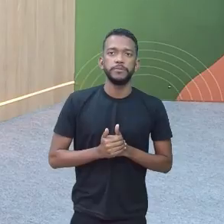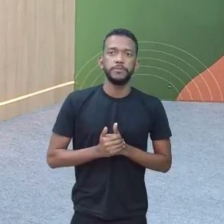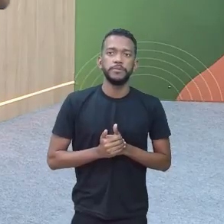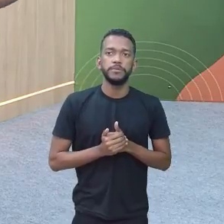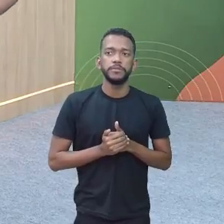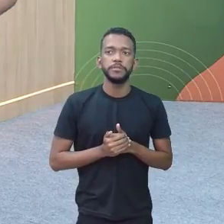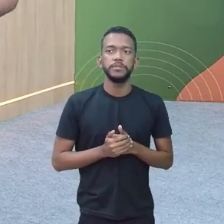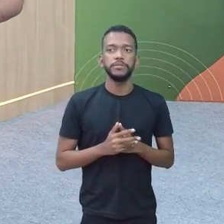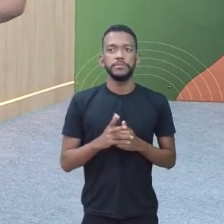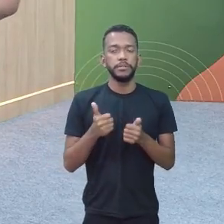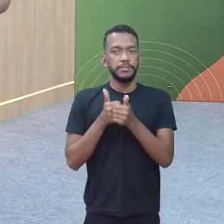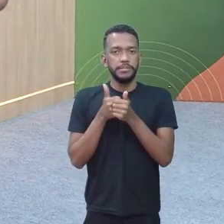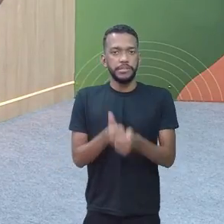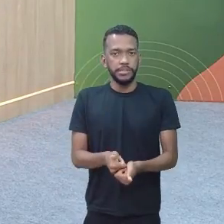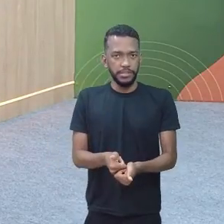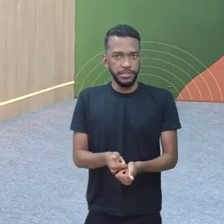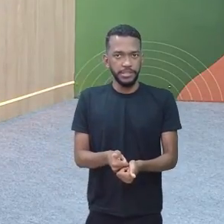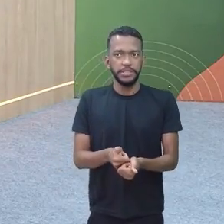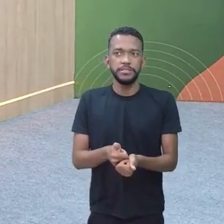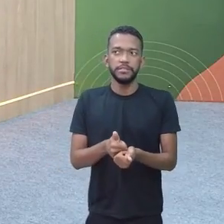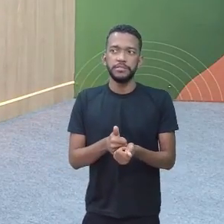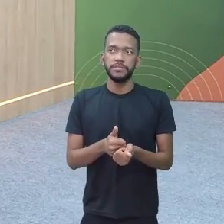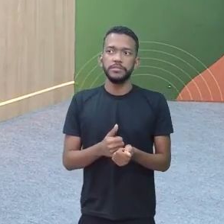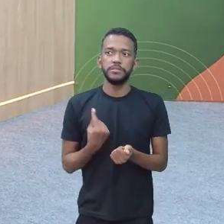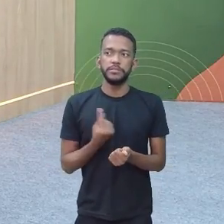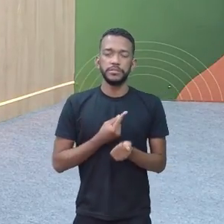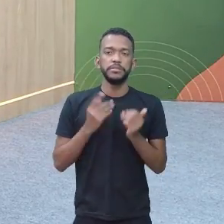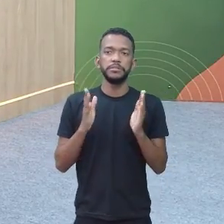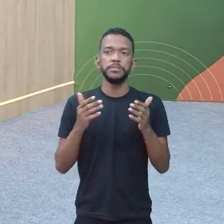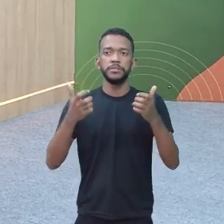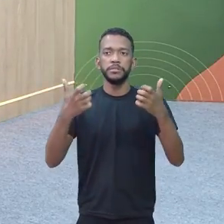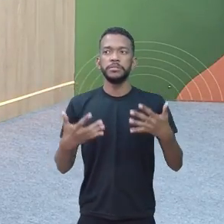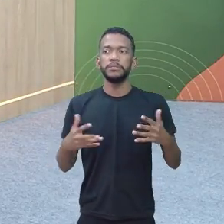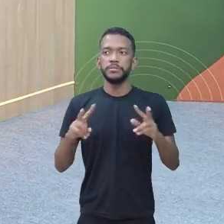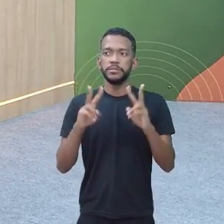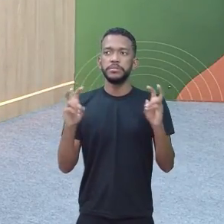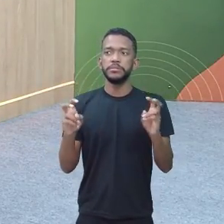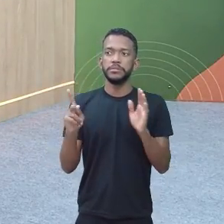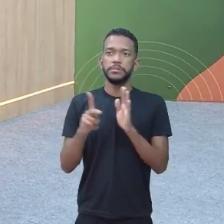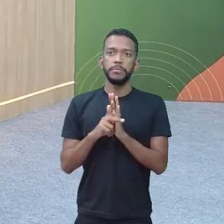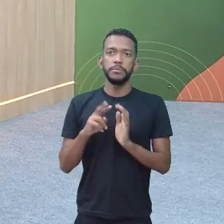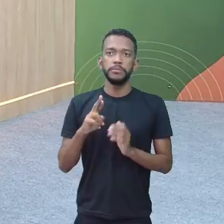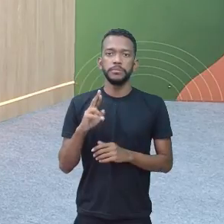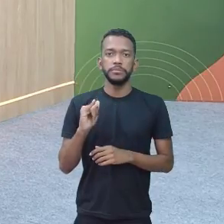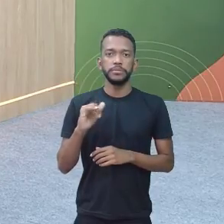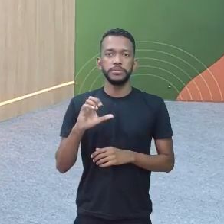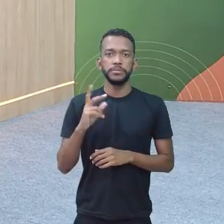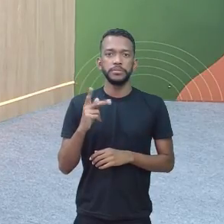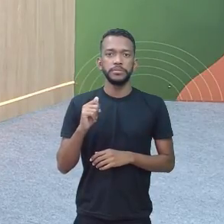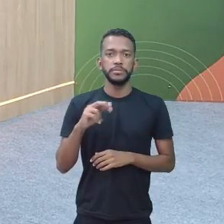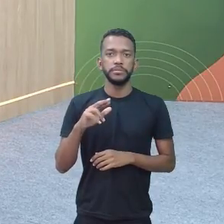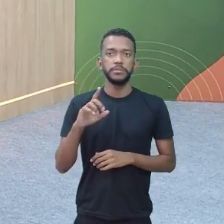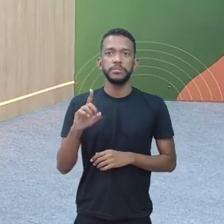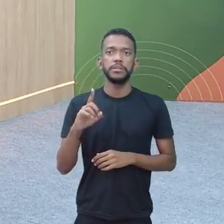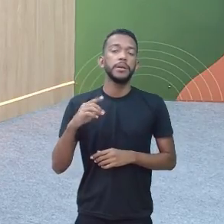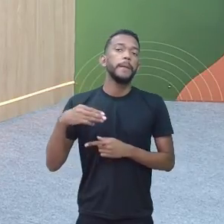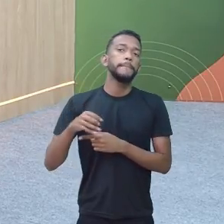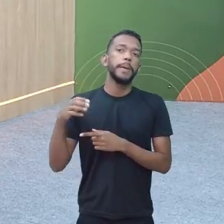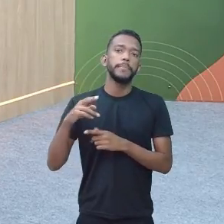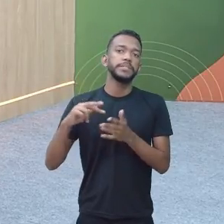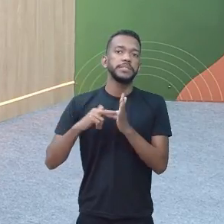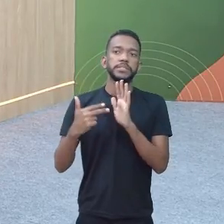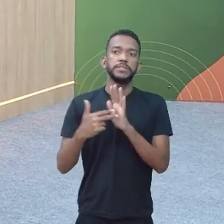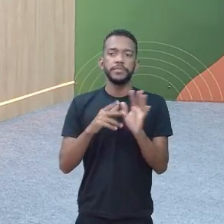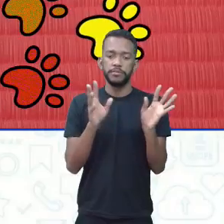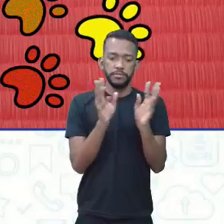Ao pé da letra, aí também partindo do princípio do próprio Richard, o meme significa a unidade